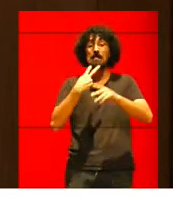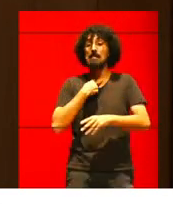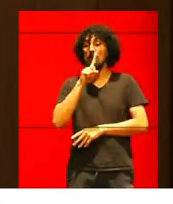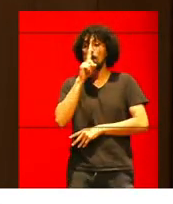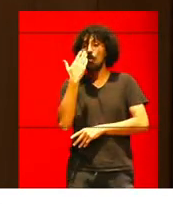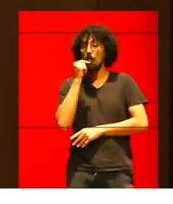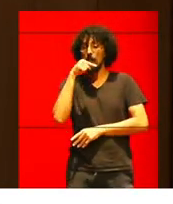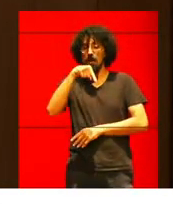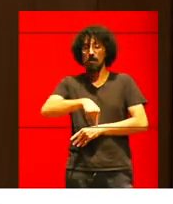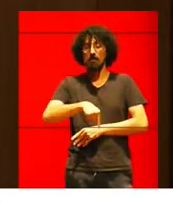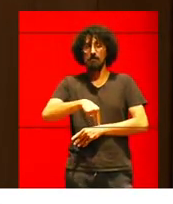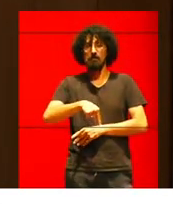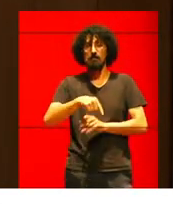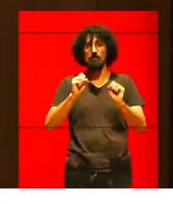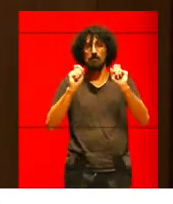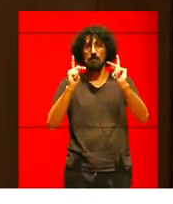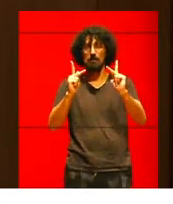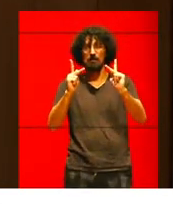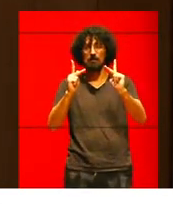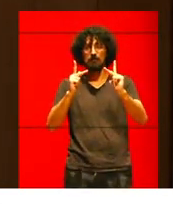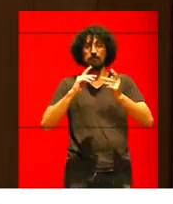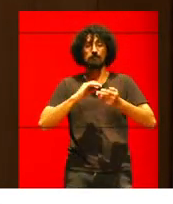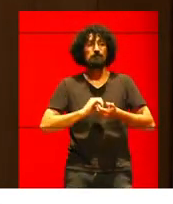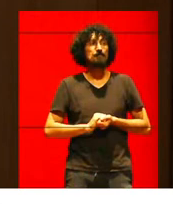do teatro. Alô?